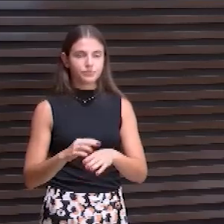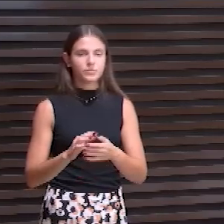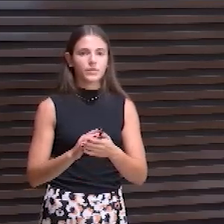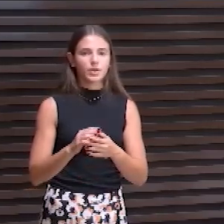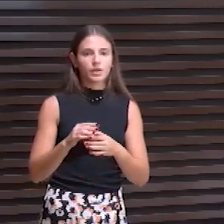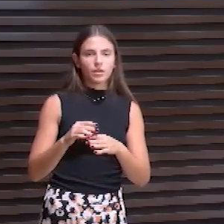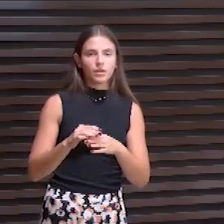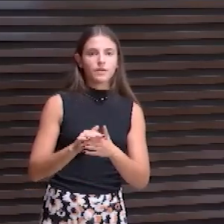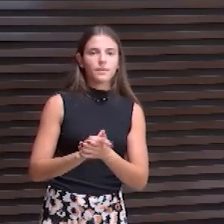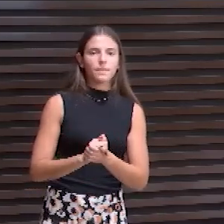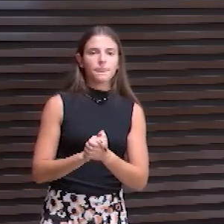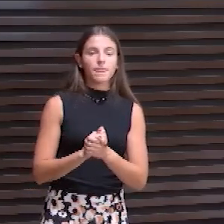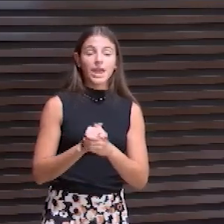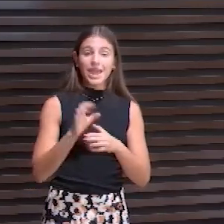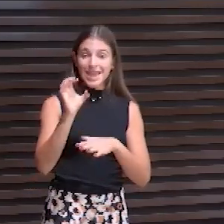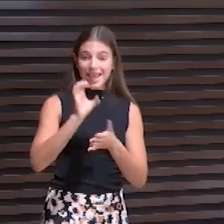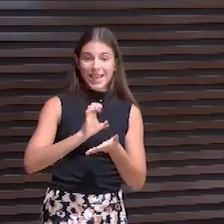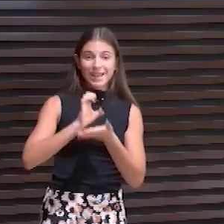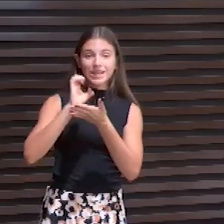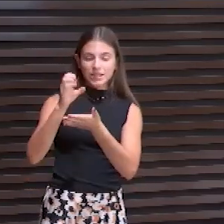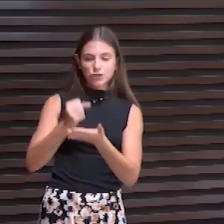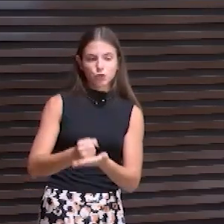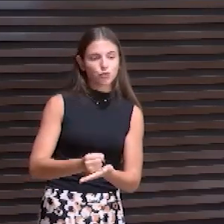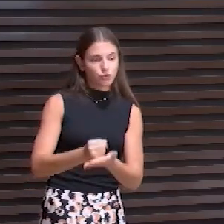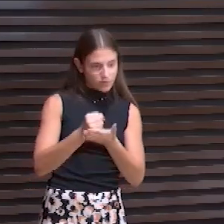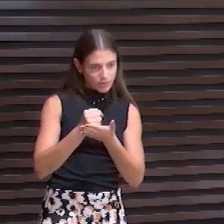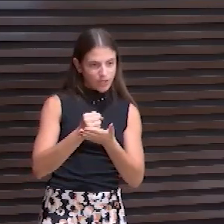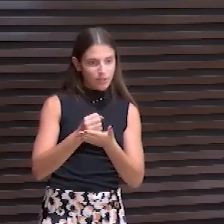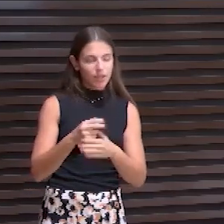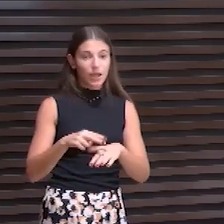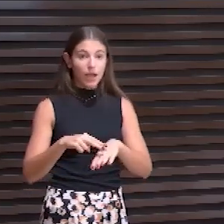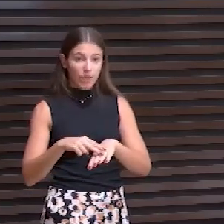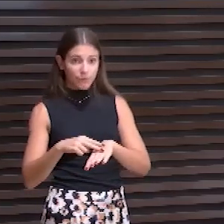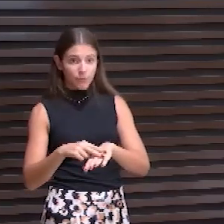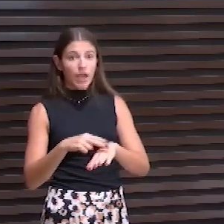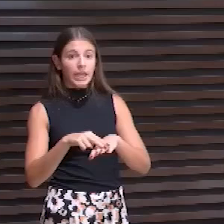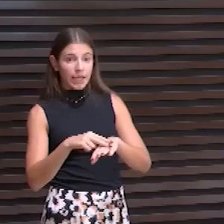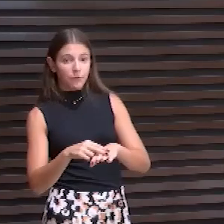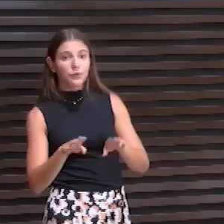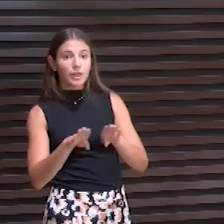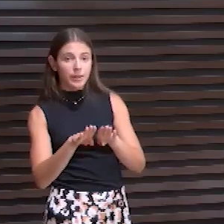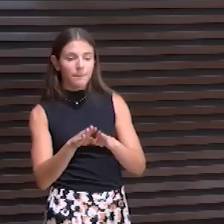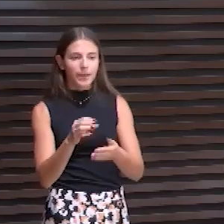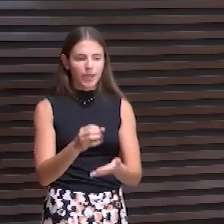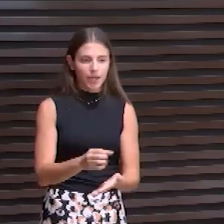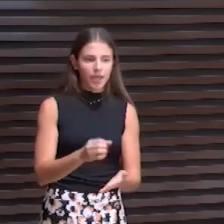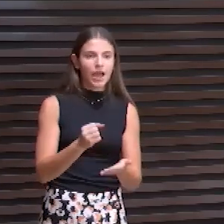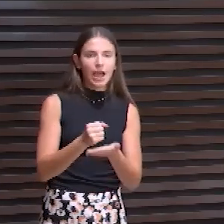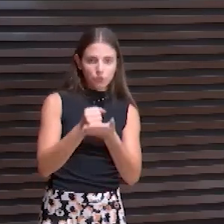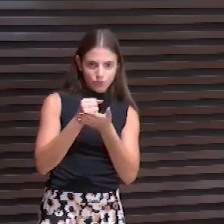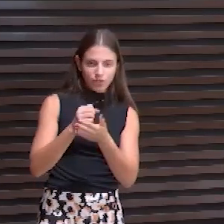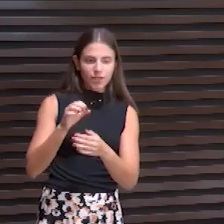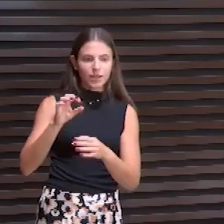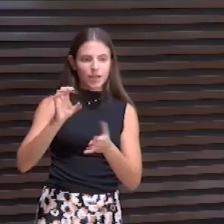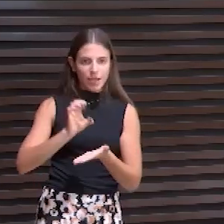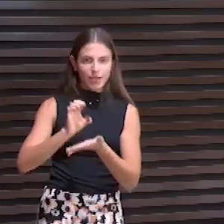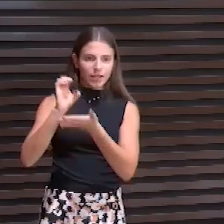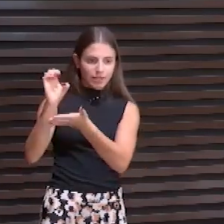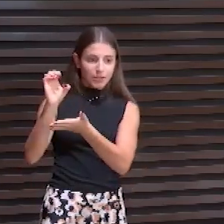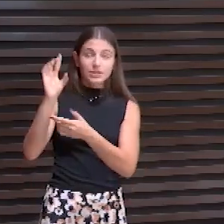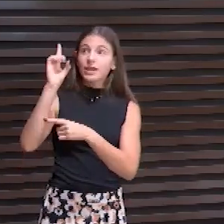Elias sustenta essa viúva e é sustentado por ela. Deus, ele faz abundar a